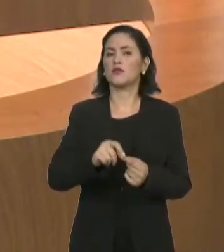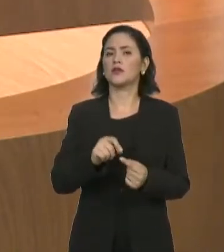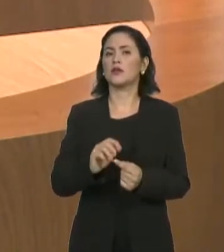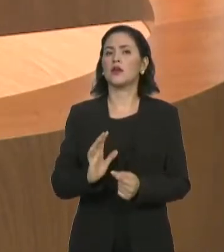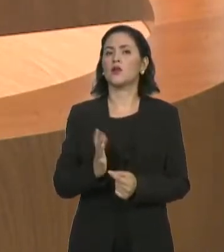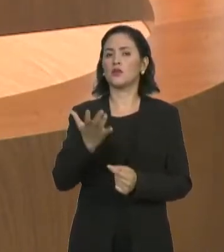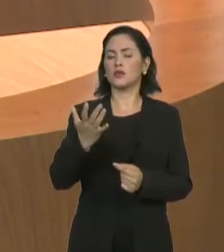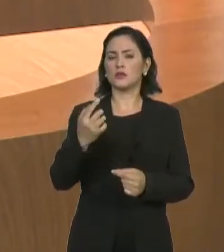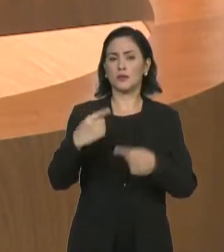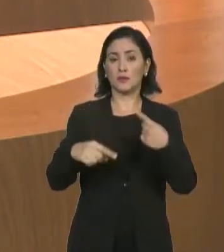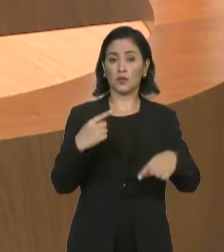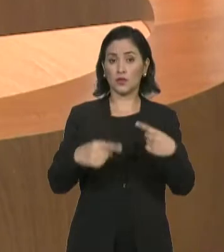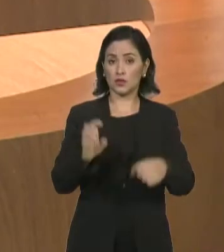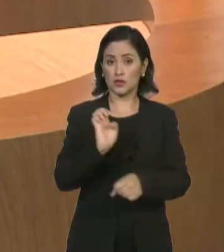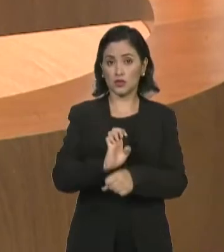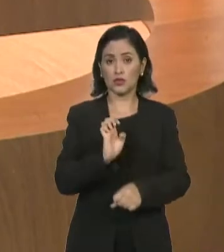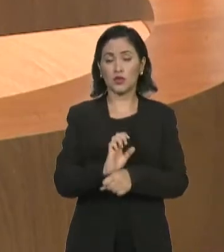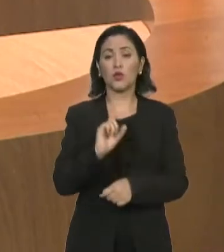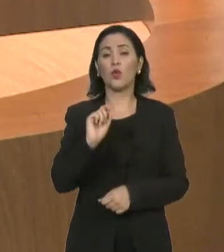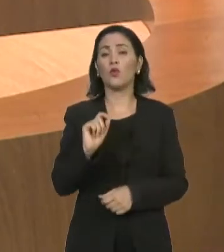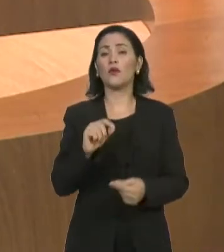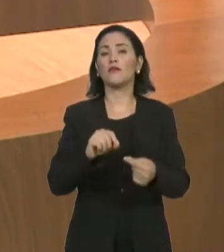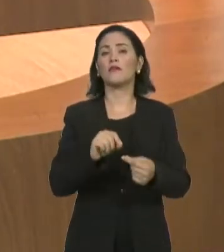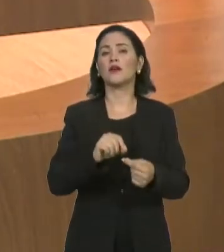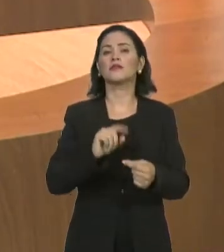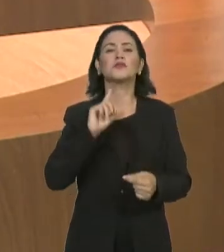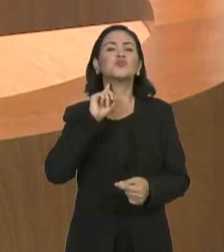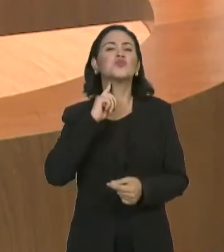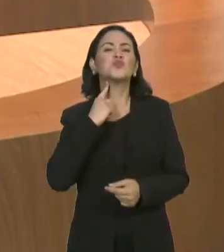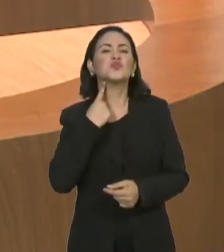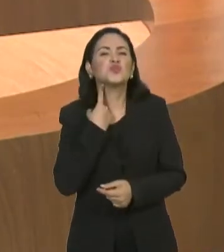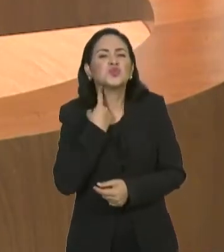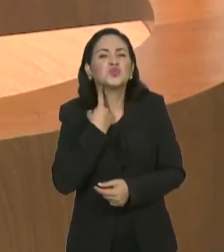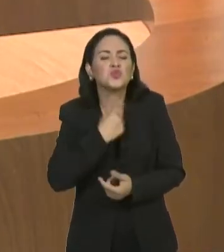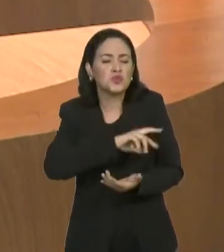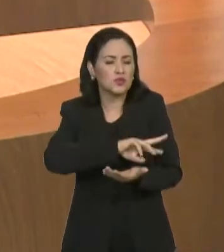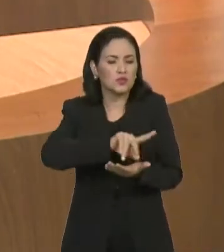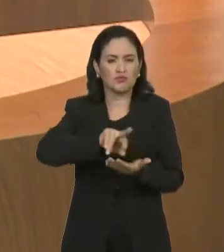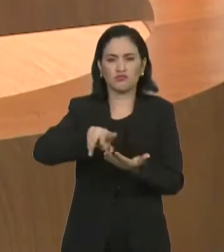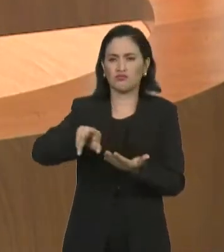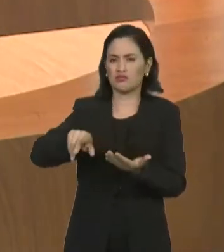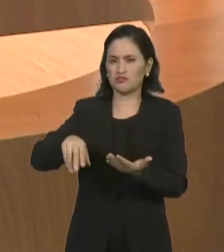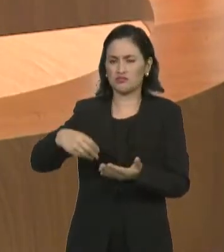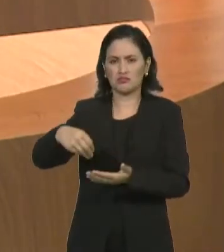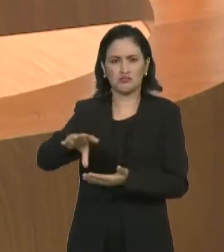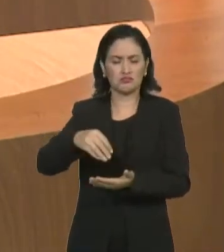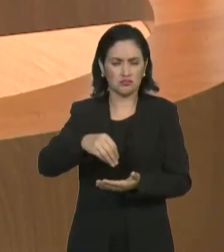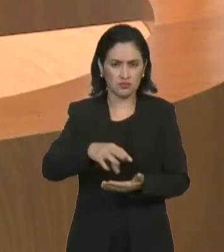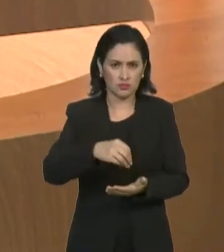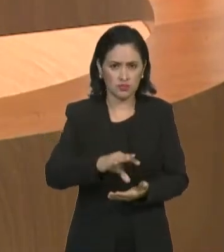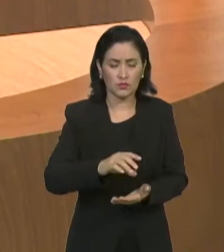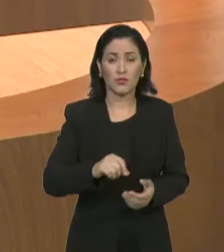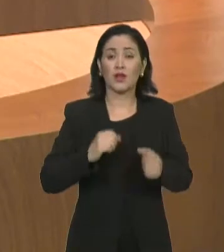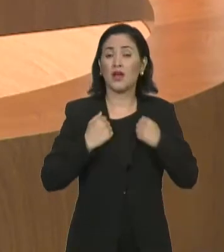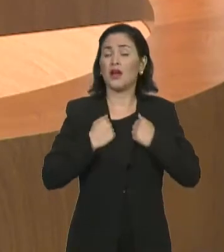sólidos que é muito importante e e é muito e principalmente os prefeitos municipais